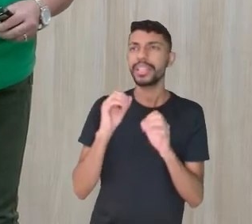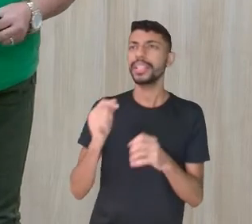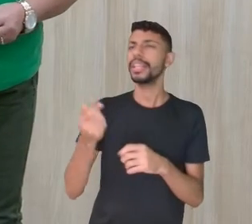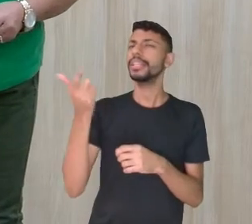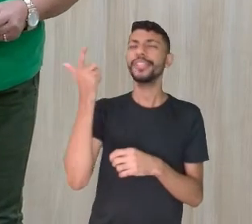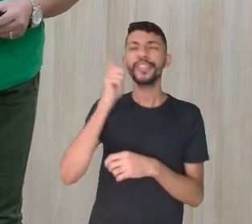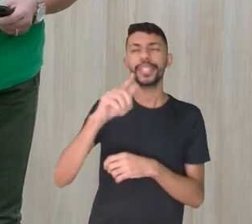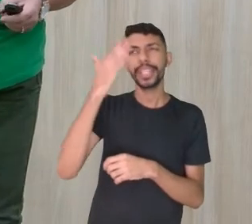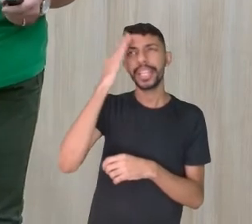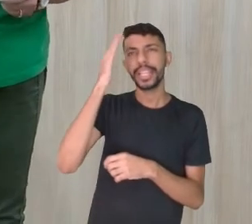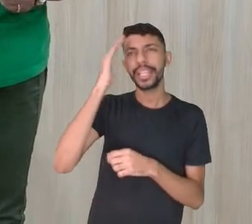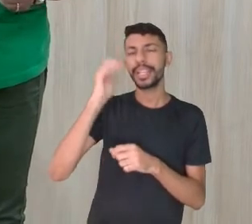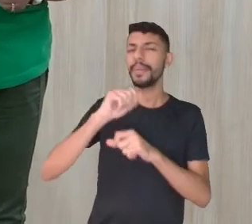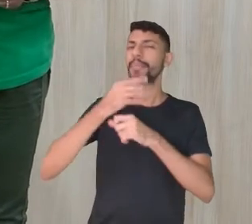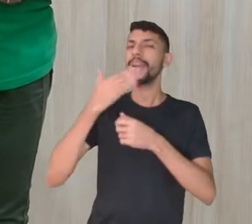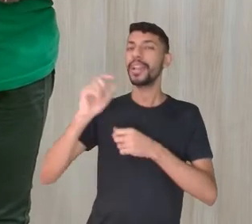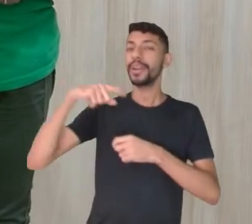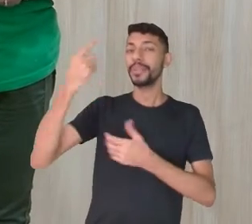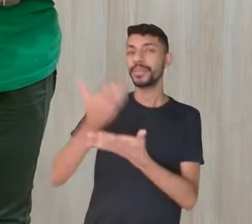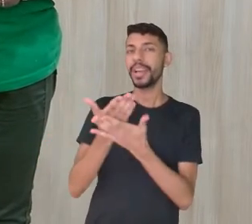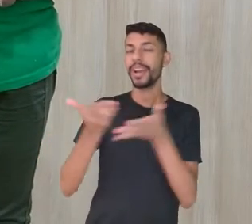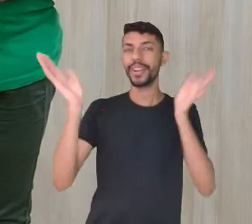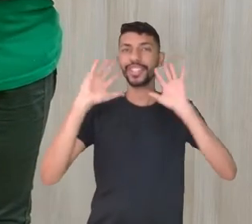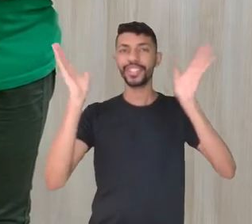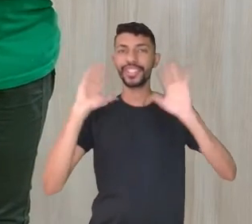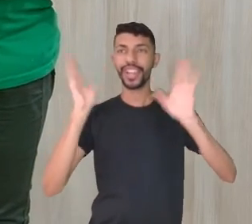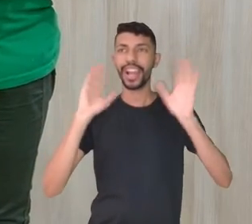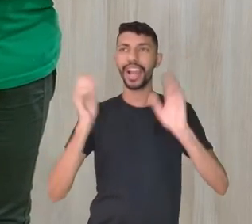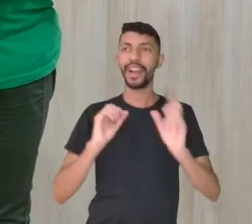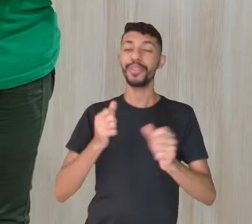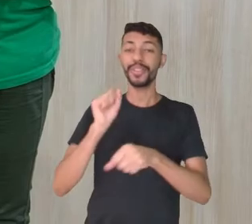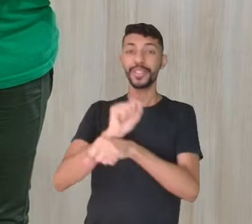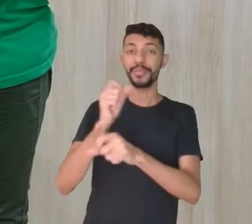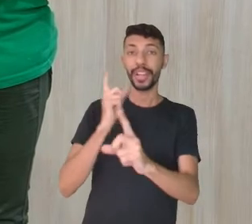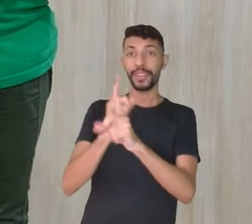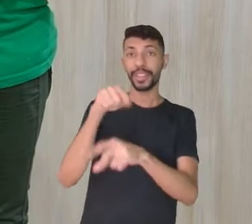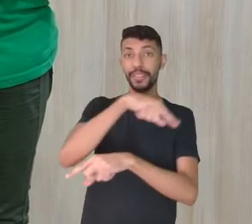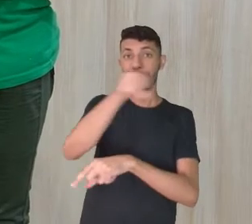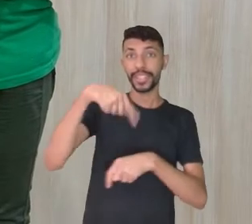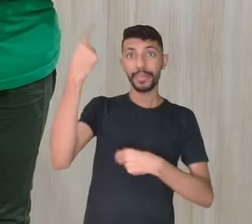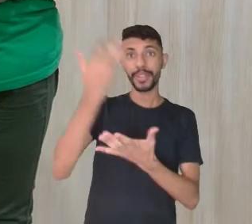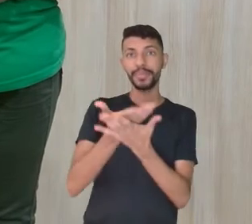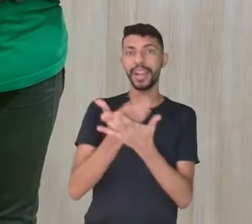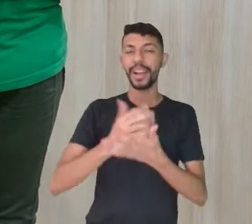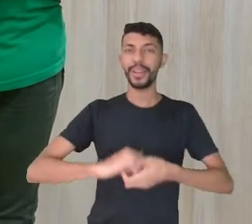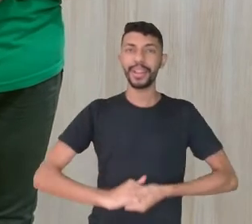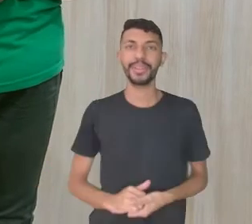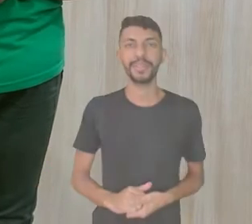a continuação da próxima aula. Tchau, tchau, pessoal. Aguardo vocês no nosso próximo encontro.